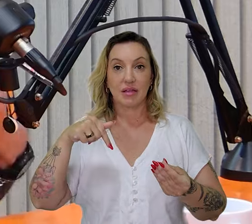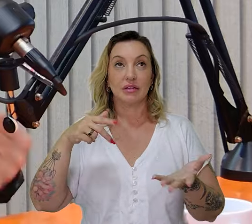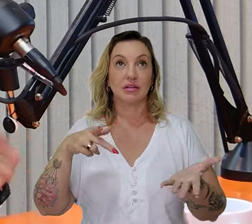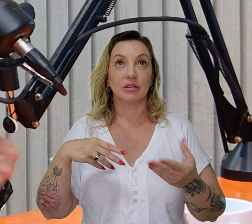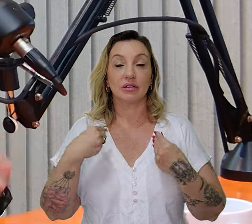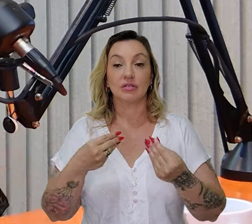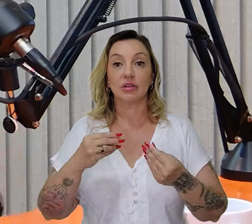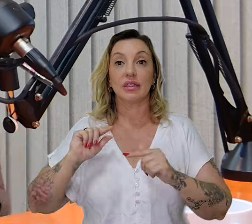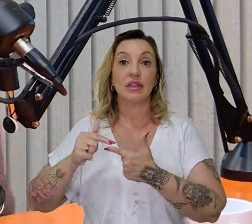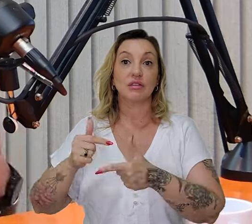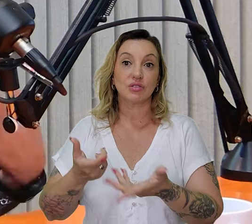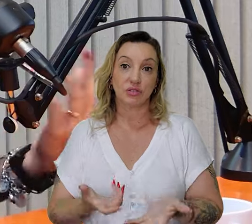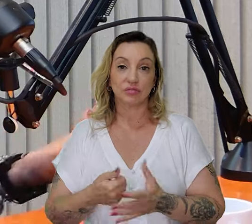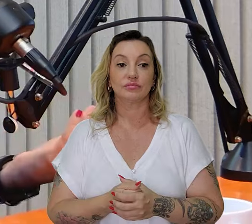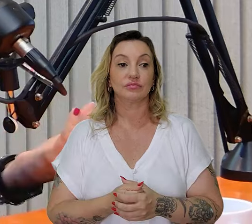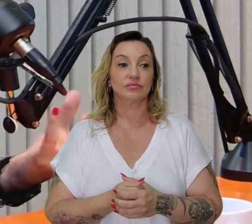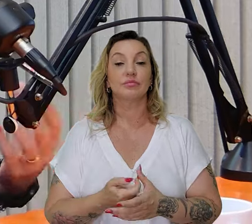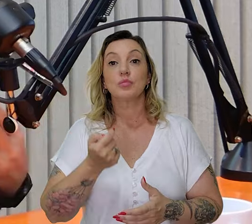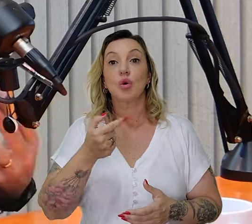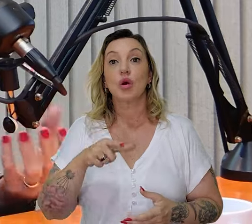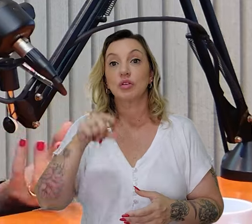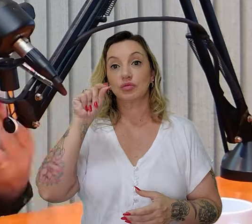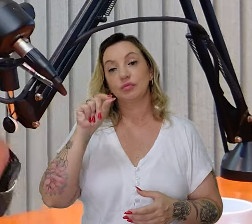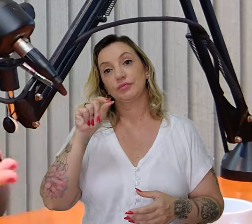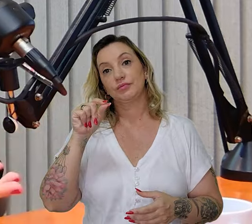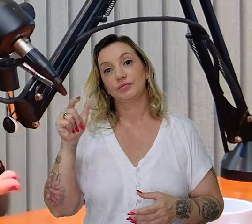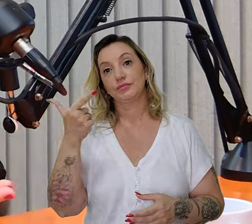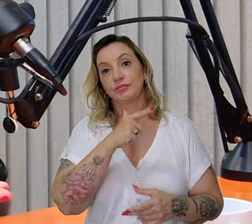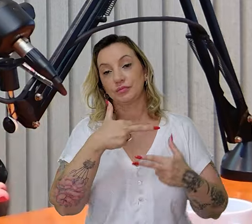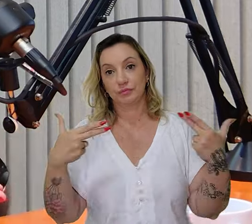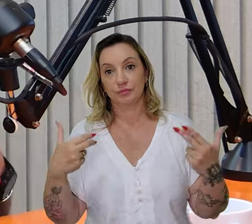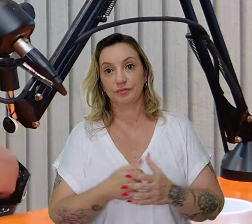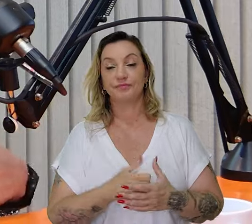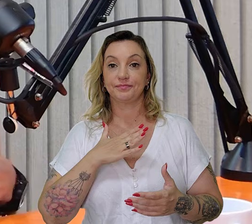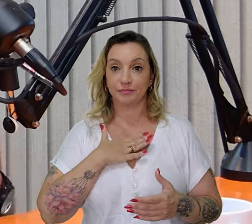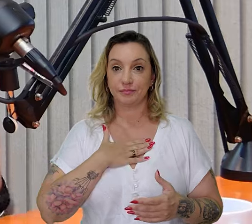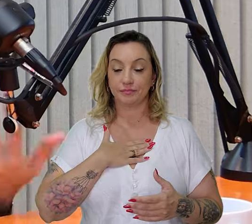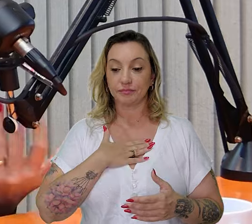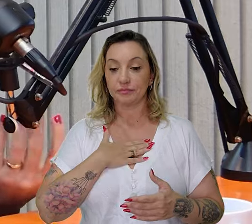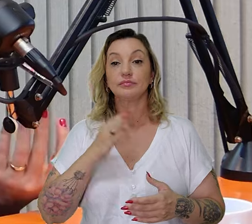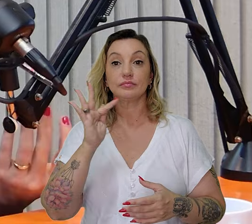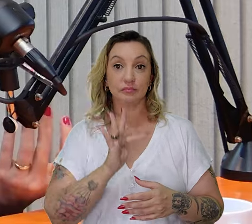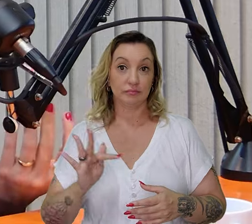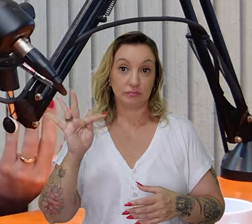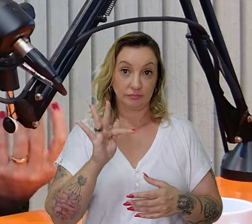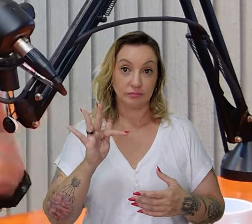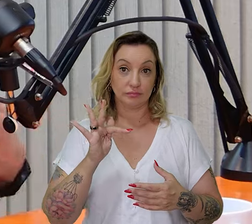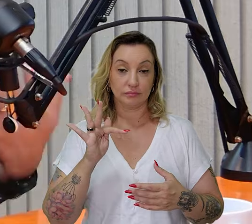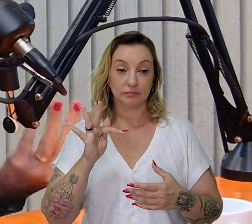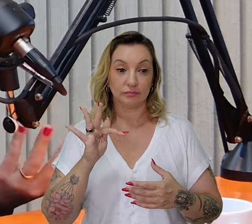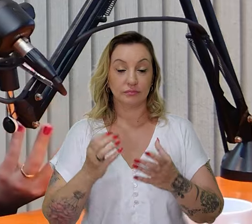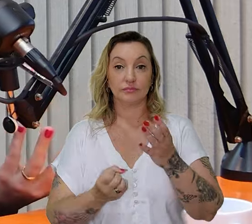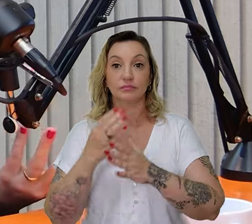tem pouca opção de outras coisas né No meu caso eu venho de uma universidade que lança programa novo